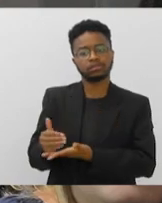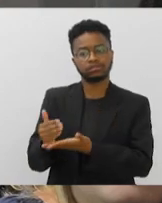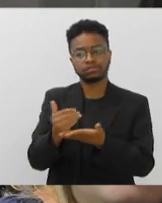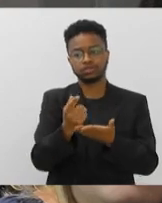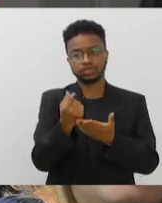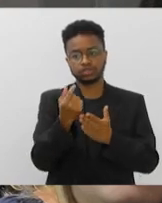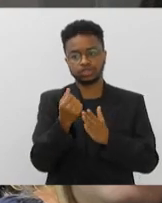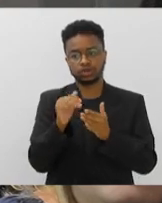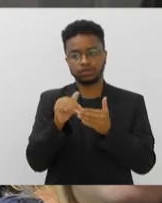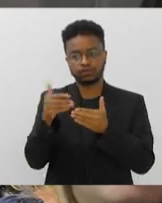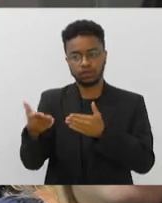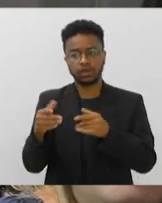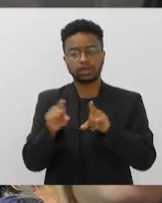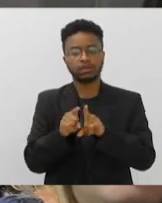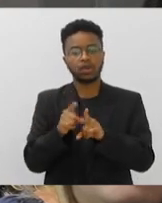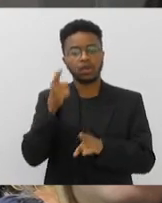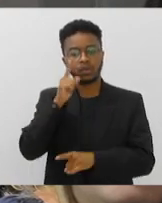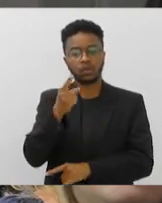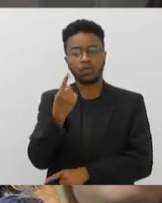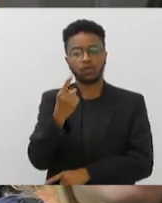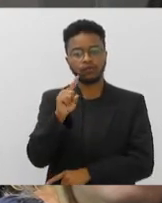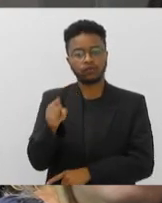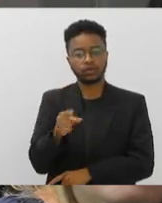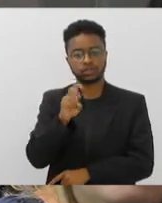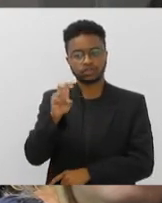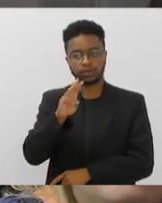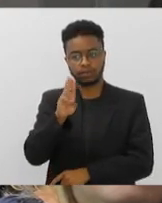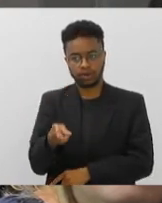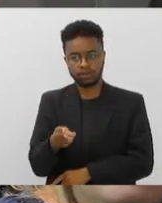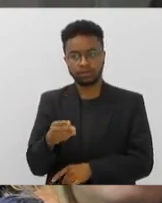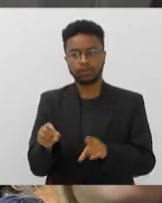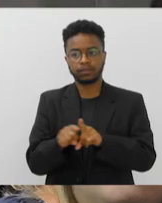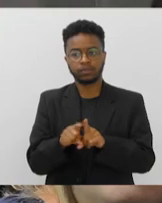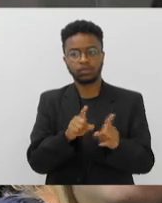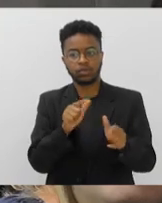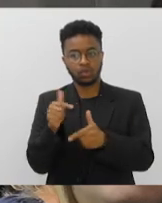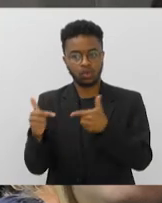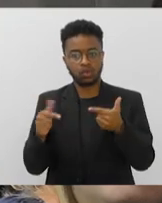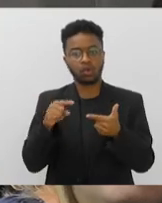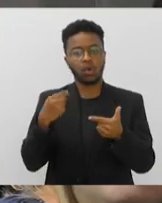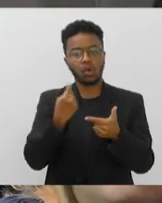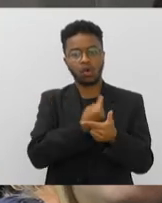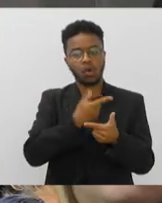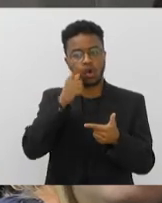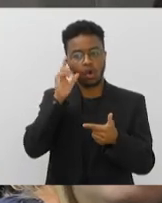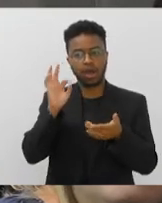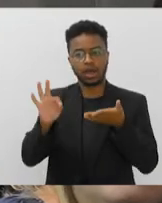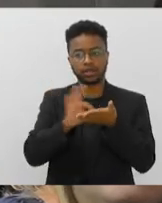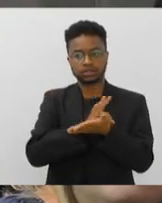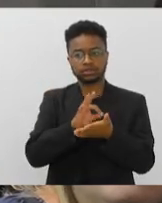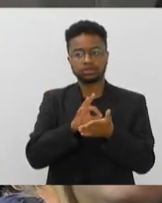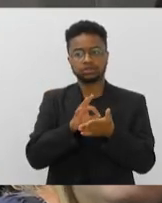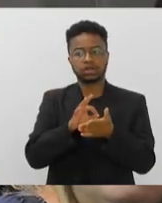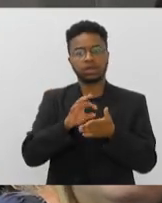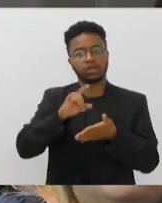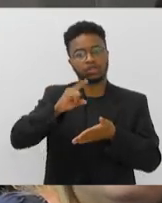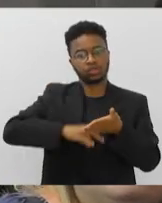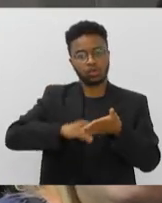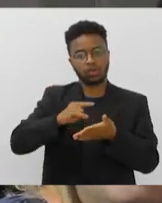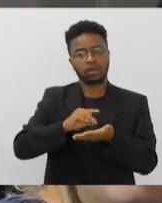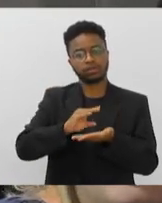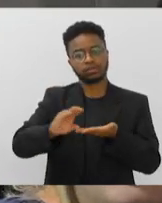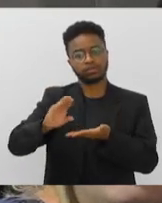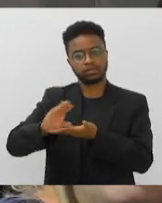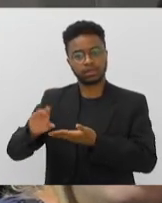externos e conseguimos 1,5 milhão que ontem acenamos Graças a Deus assinamos o termo de fomento para cada instituição